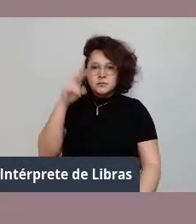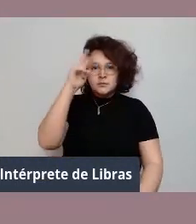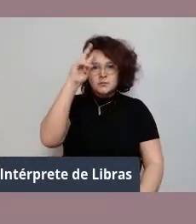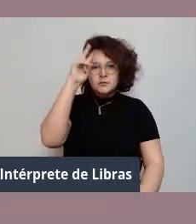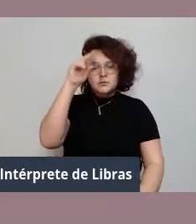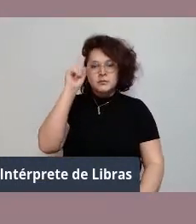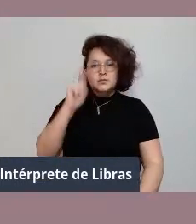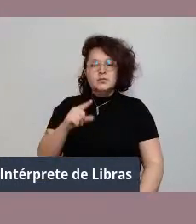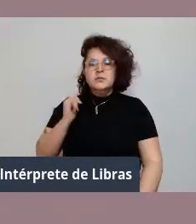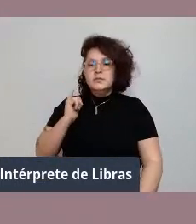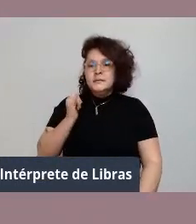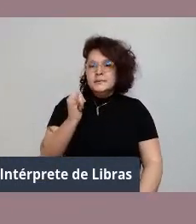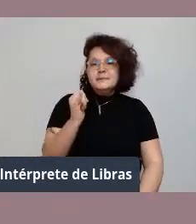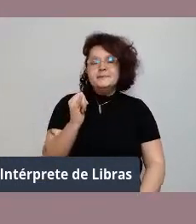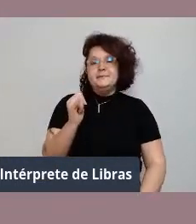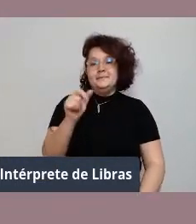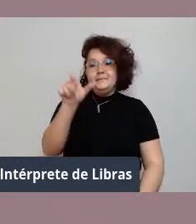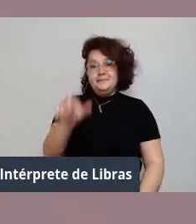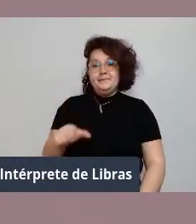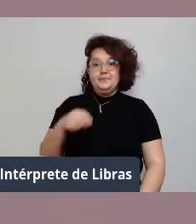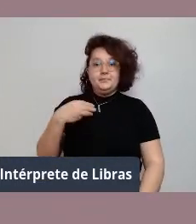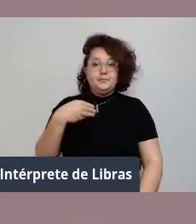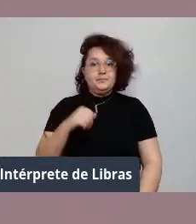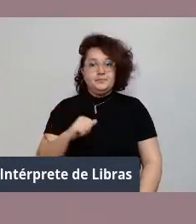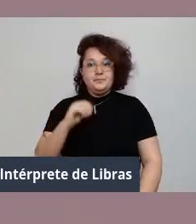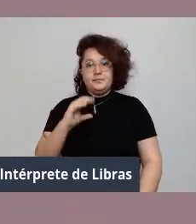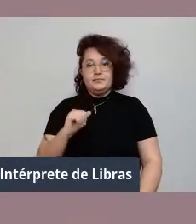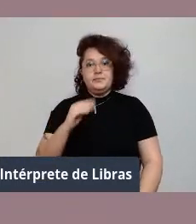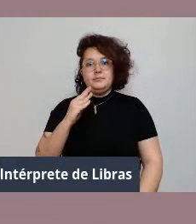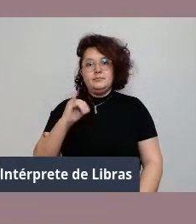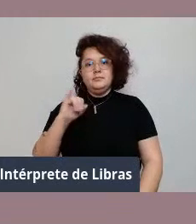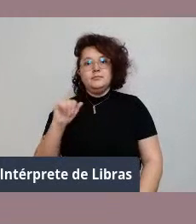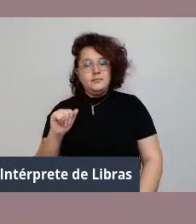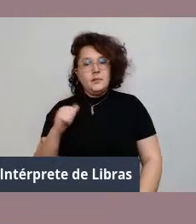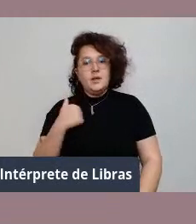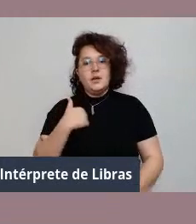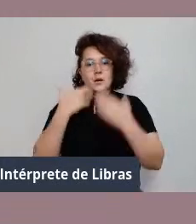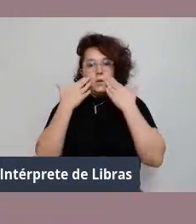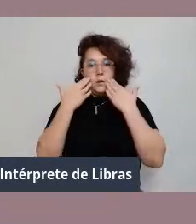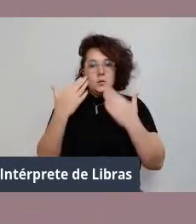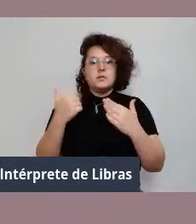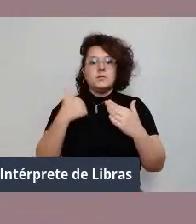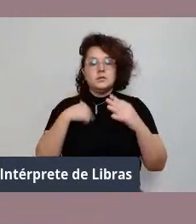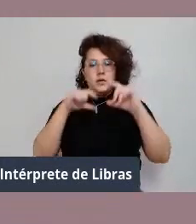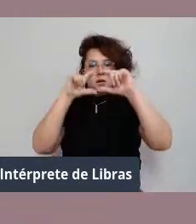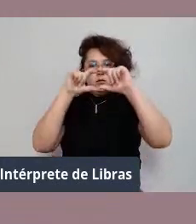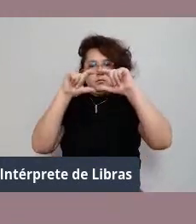contada da Macabeia, que nos manuscritos aparece, né, como um bloco de texto,